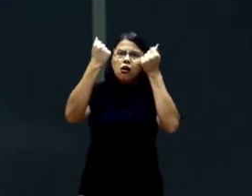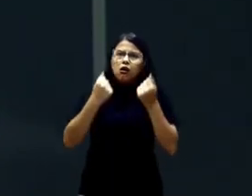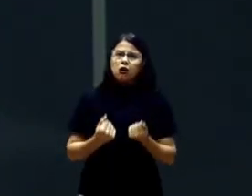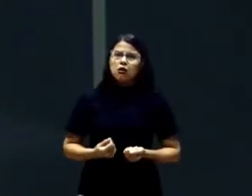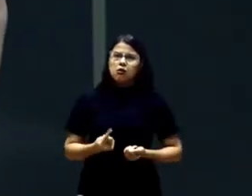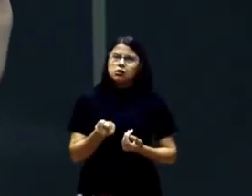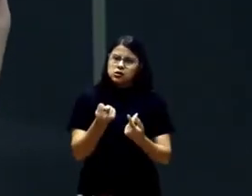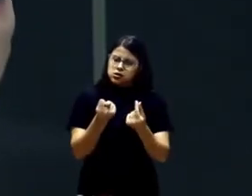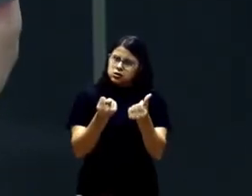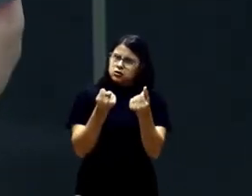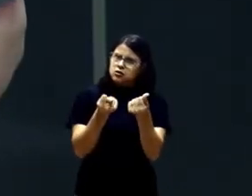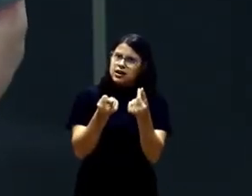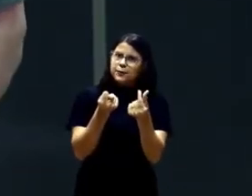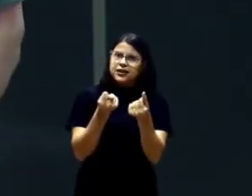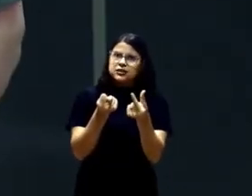O texto fala de um homem,